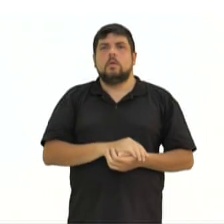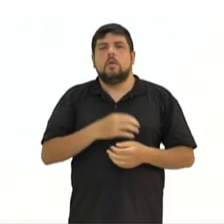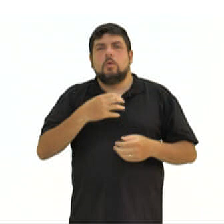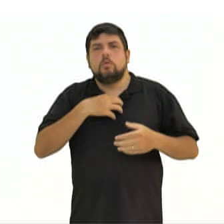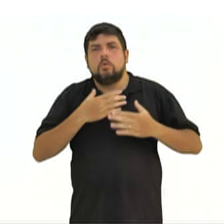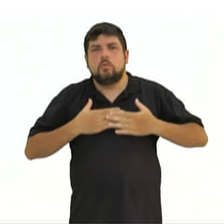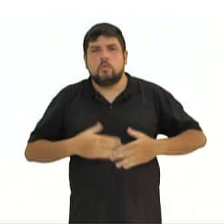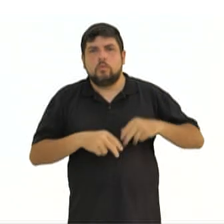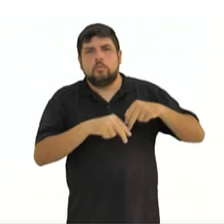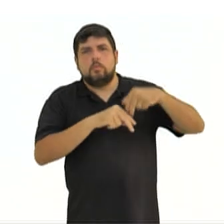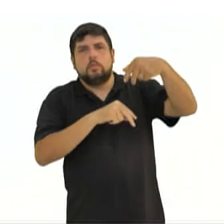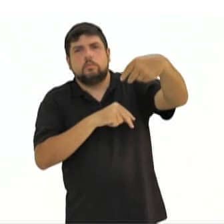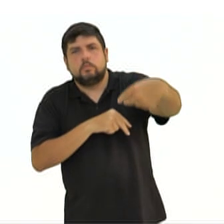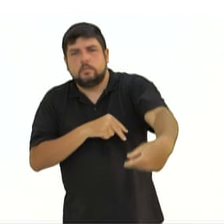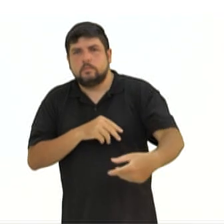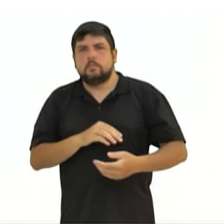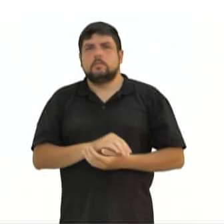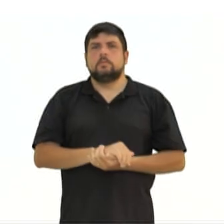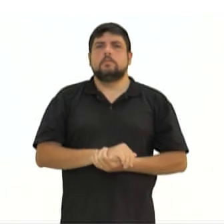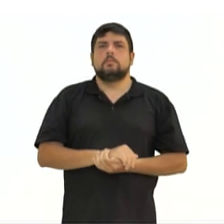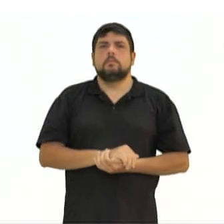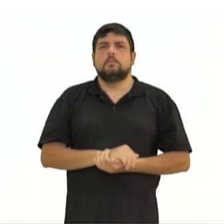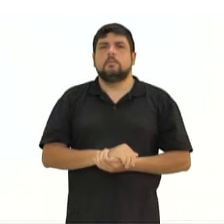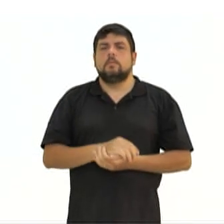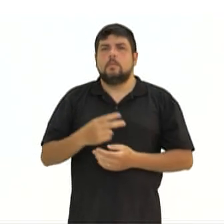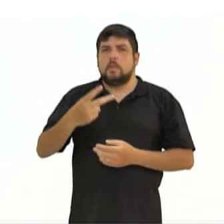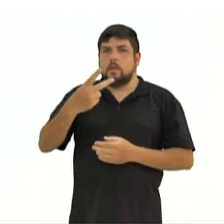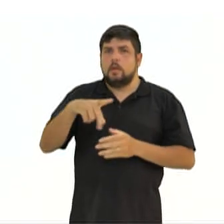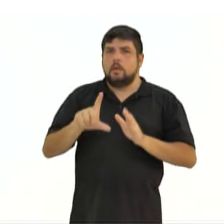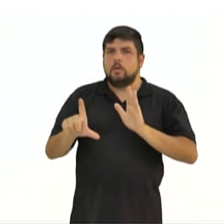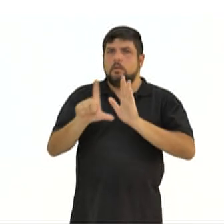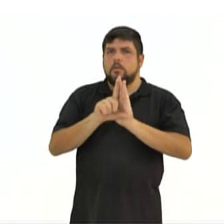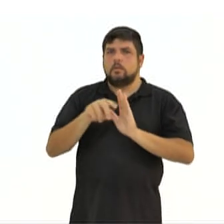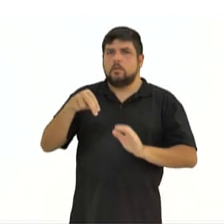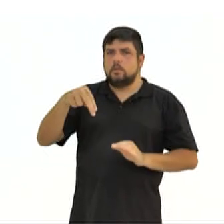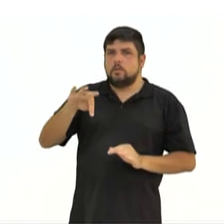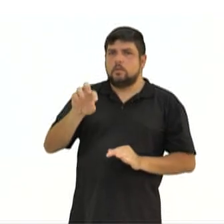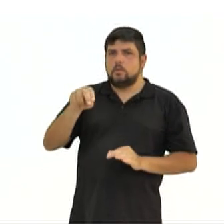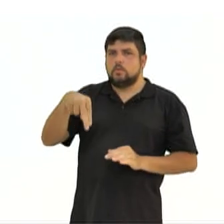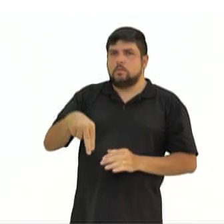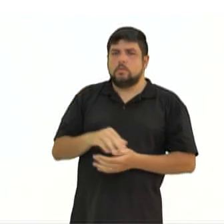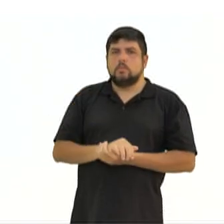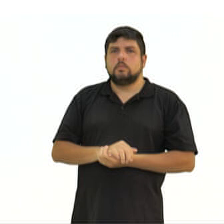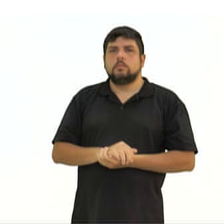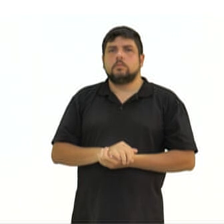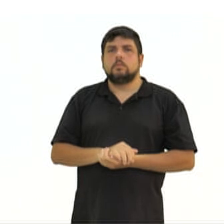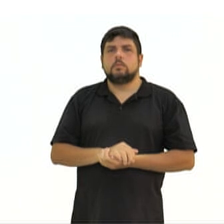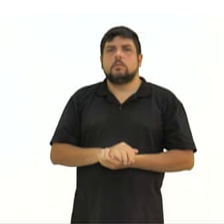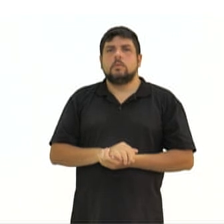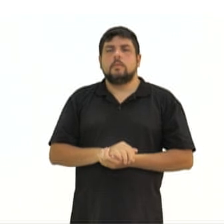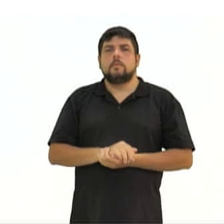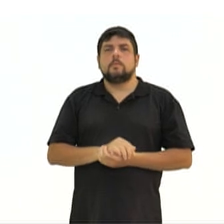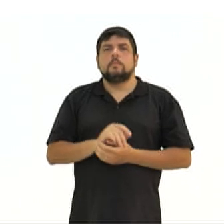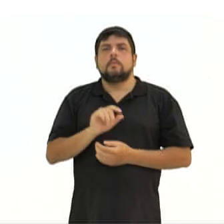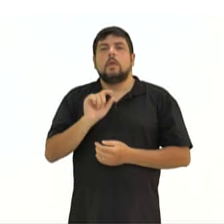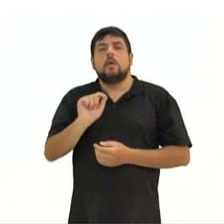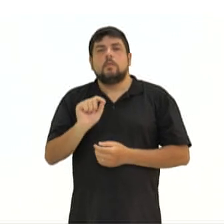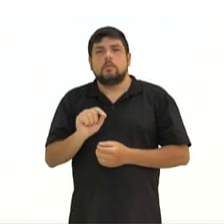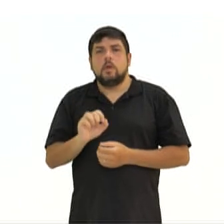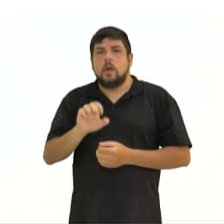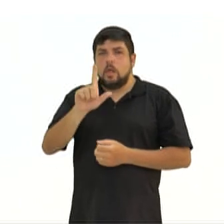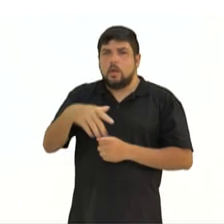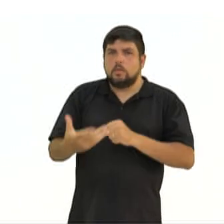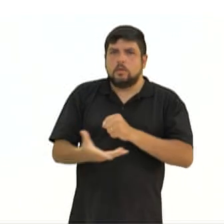acabou sendo arremessado para frente. Segunda lei de Newton, fechando aqui, é o princípio fundamental